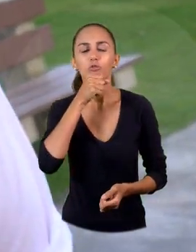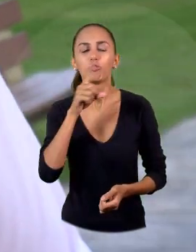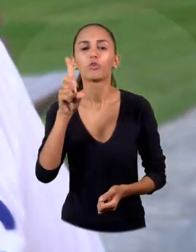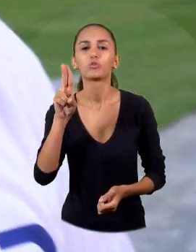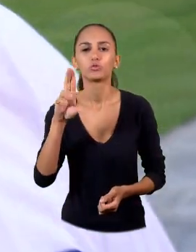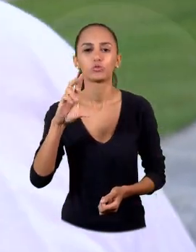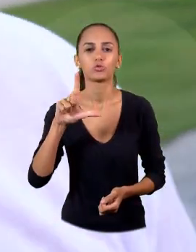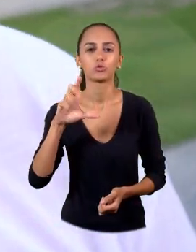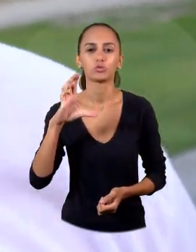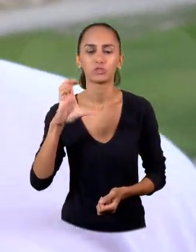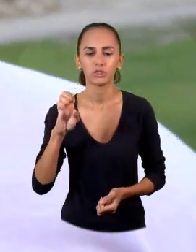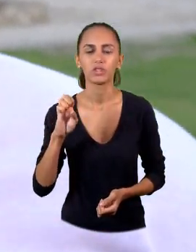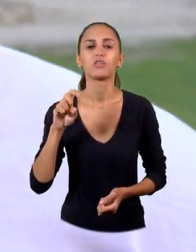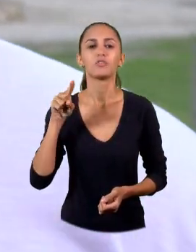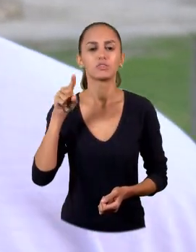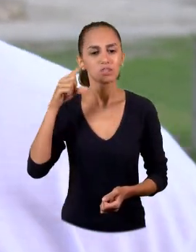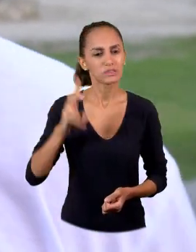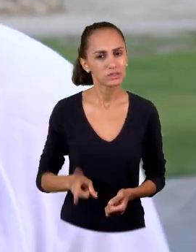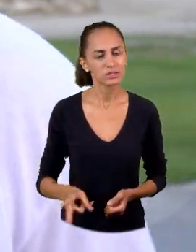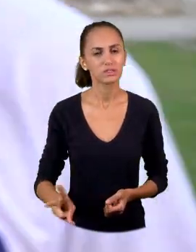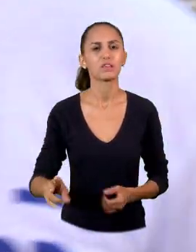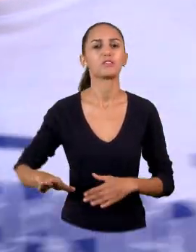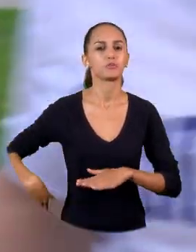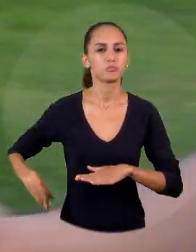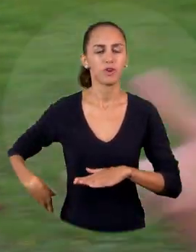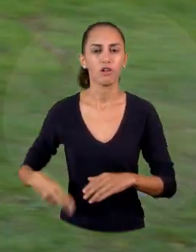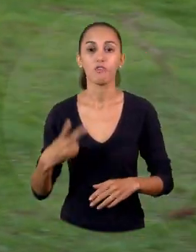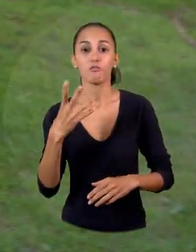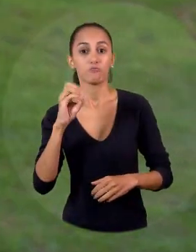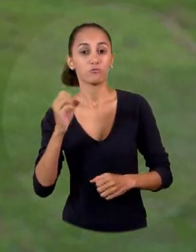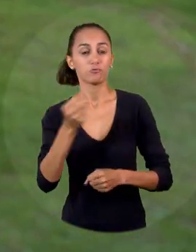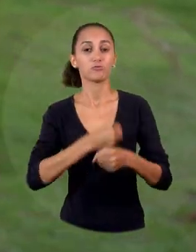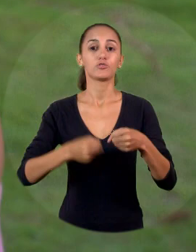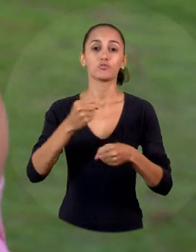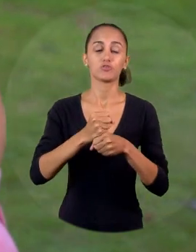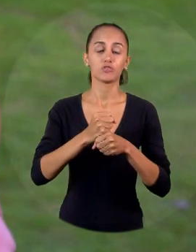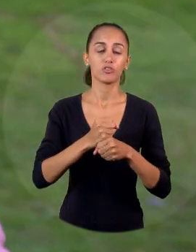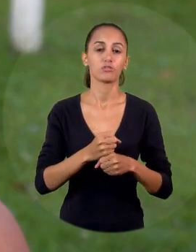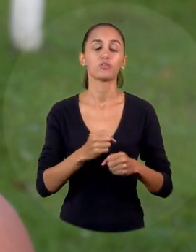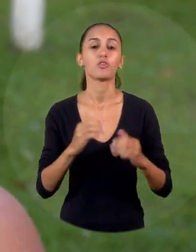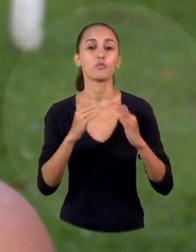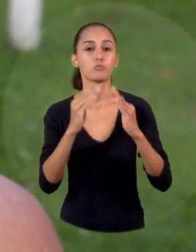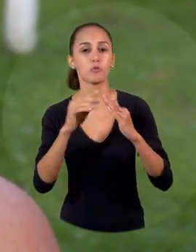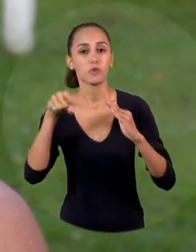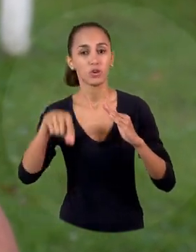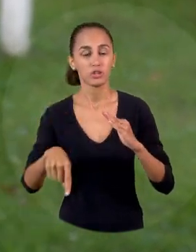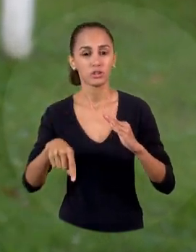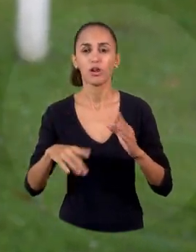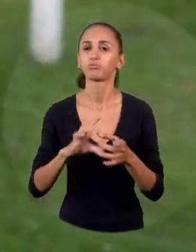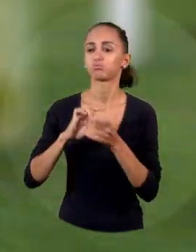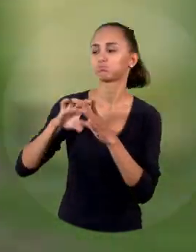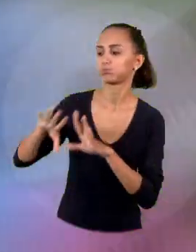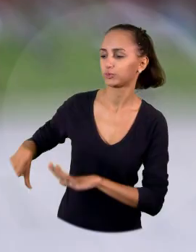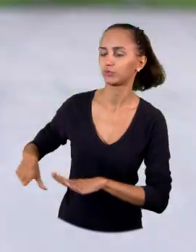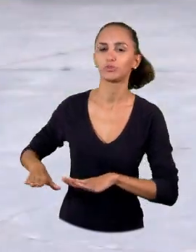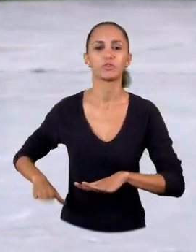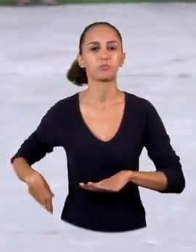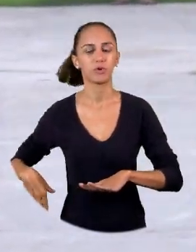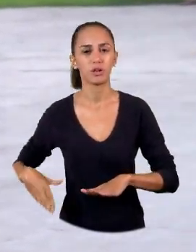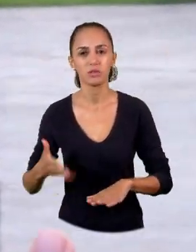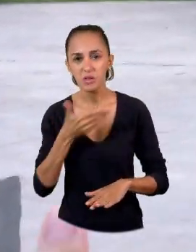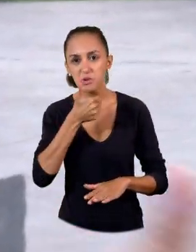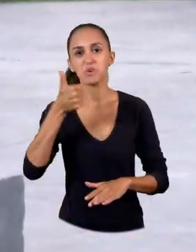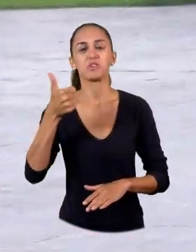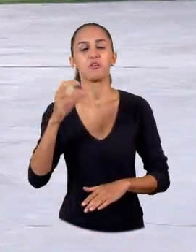Dulce do Quiosque, quer dizer que você tá sempre aqui pela praia, né? Há 20 anos. Há 20 anos. E mora aqui em frente. Foi muito abandonada a nossa praia. Tá